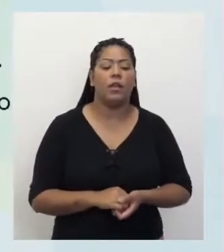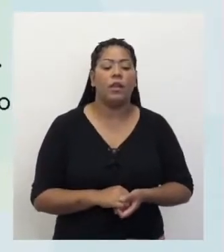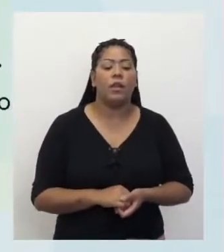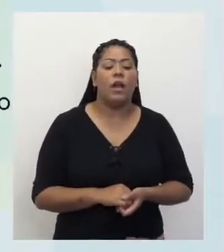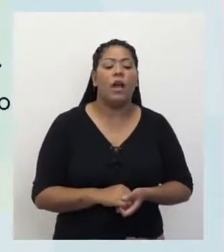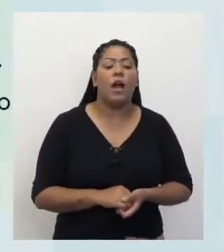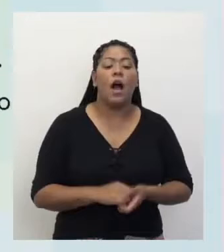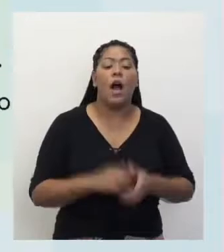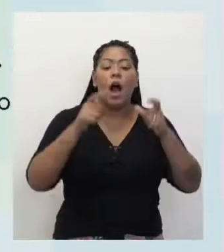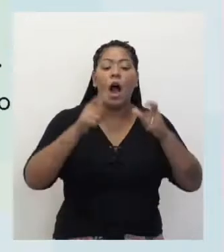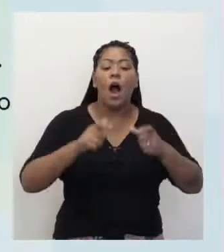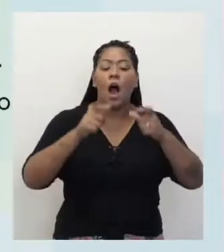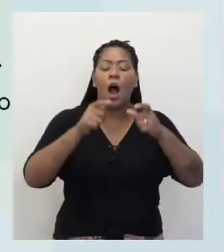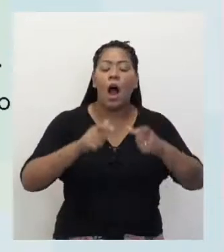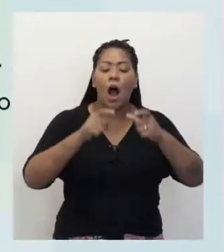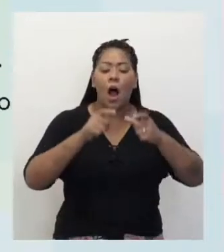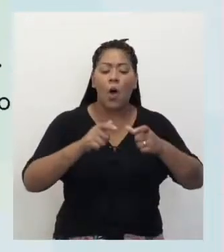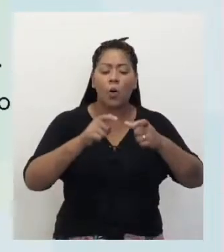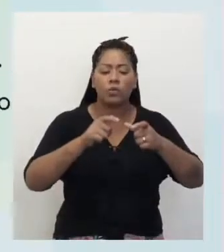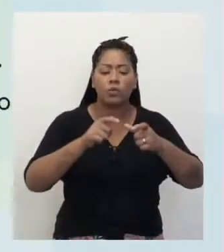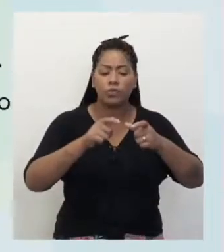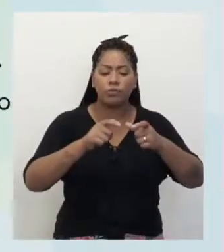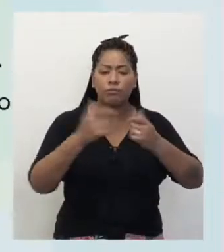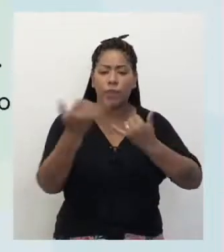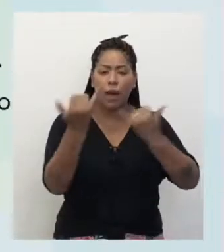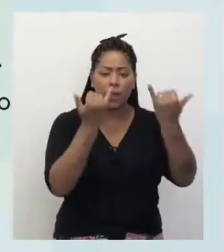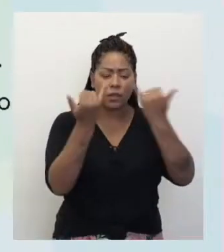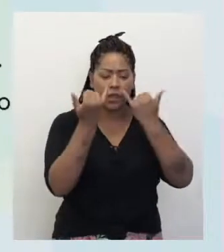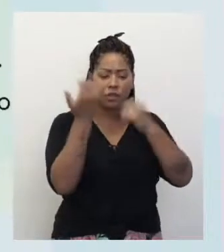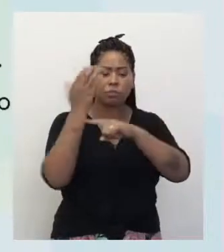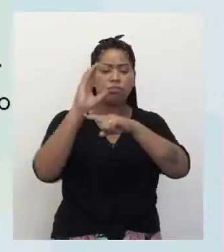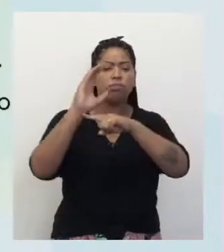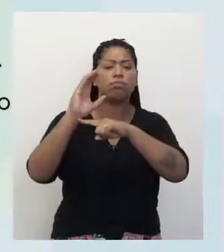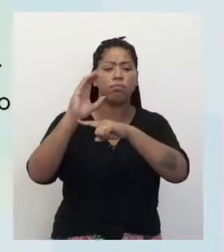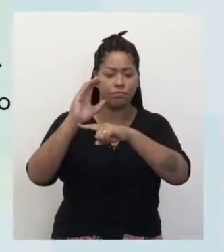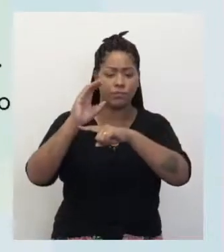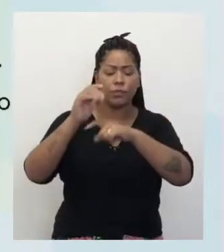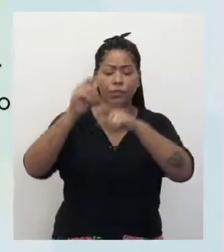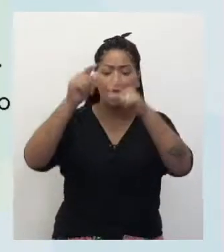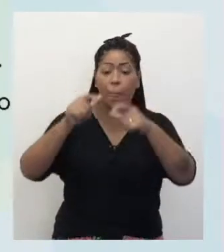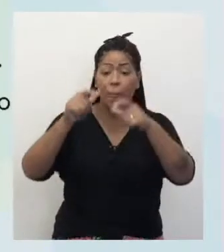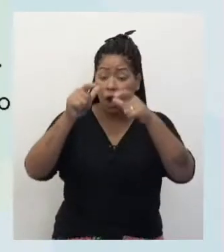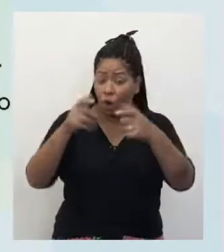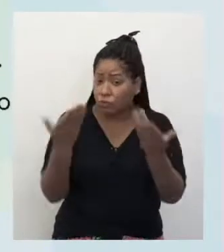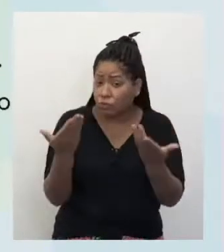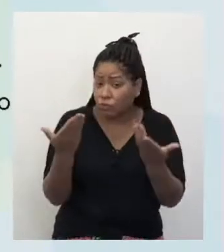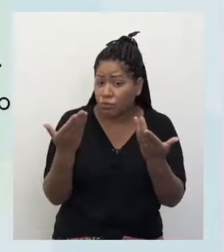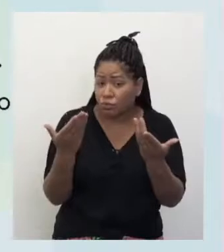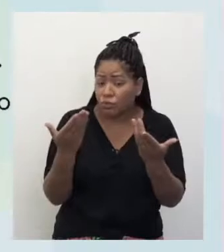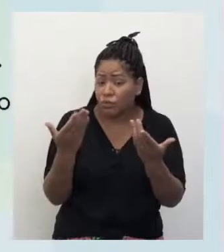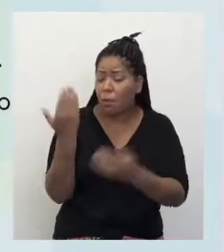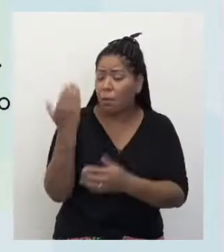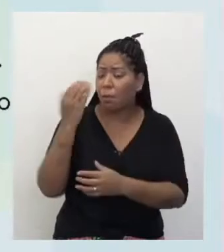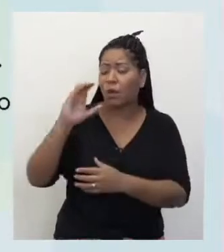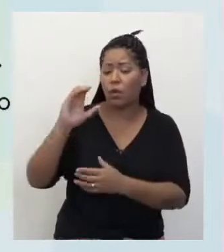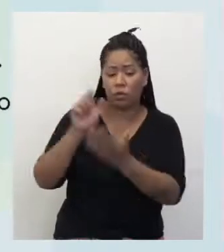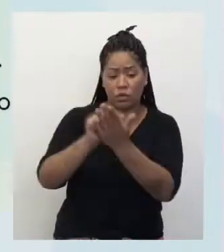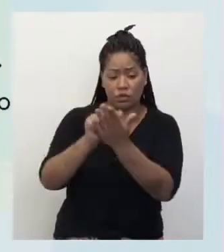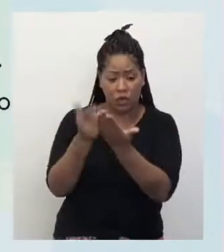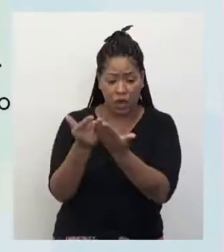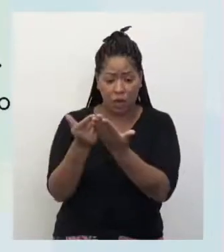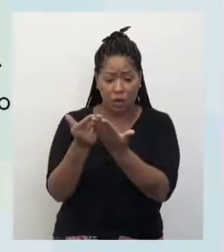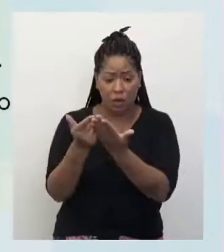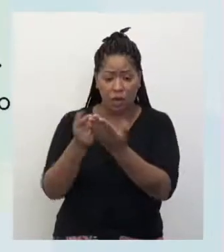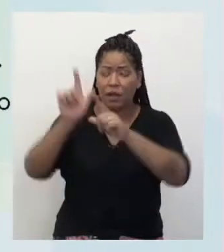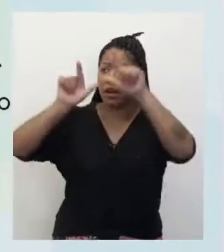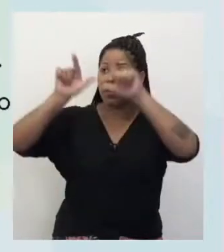E o canal é o meio que essa mensagem ela é divulgada. Então, essa mensagem ela foi publicada ou será publicada no jornal, na revista, no